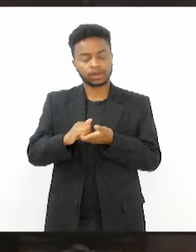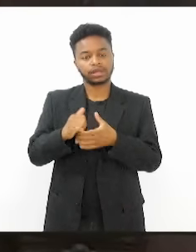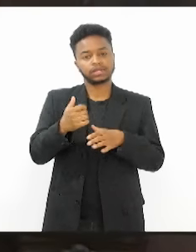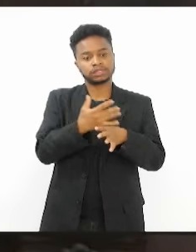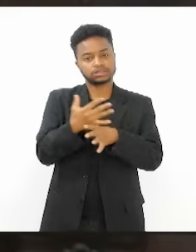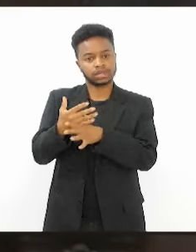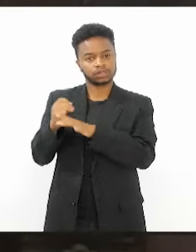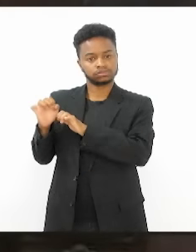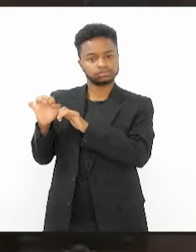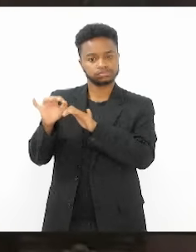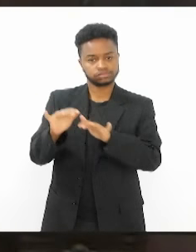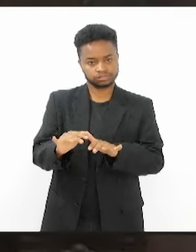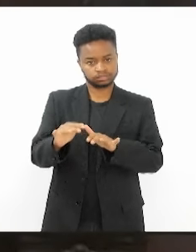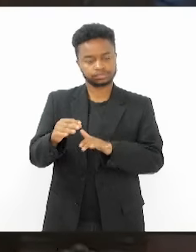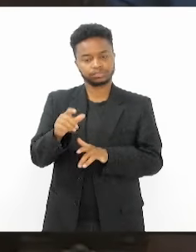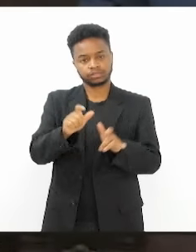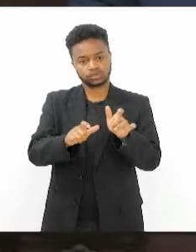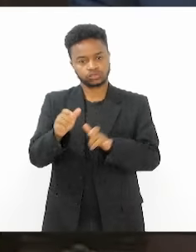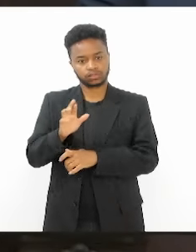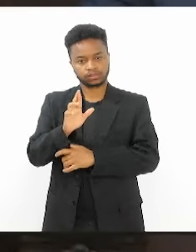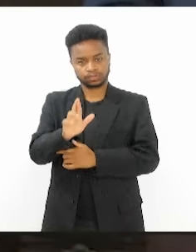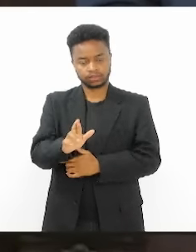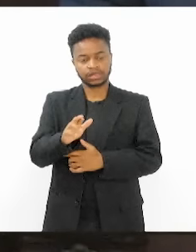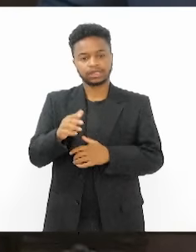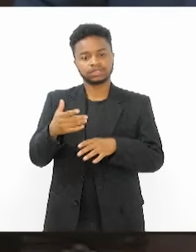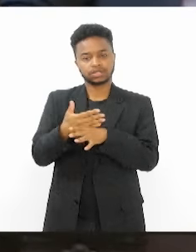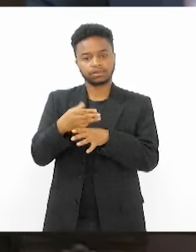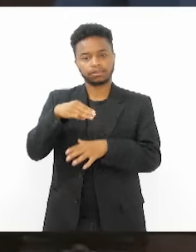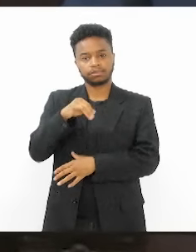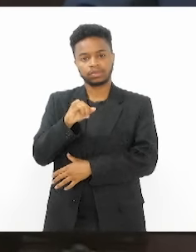presentes: cidade de Miracema,